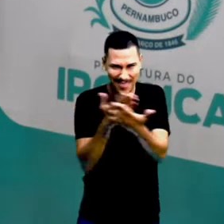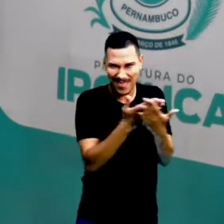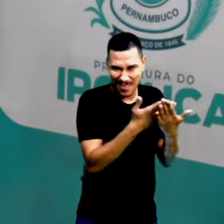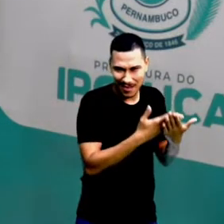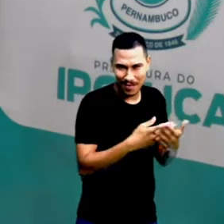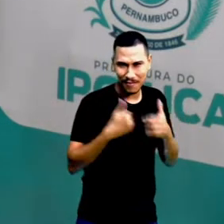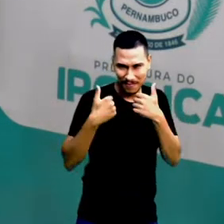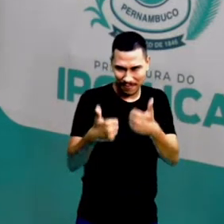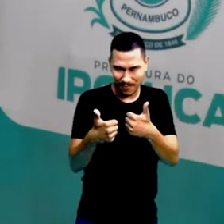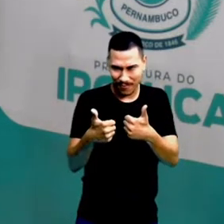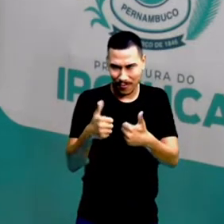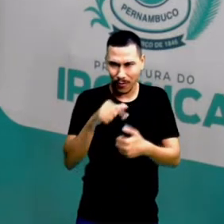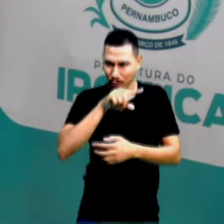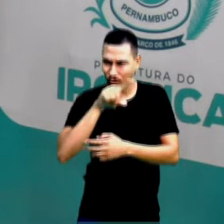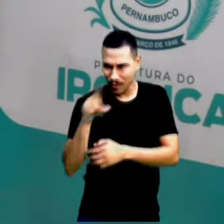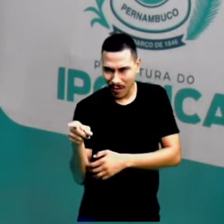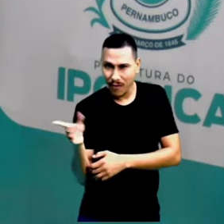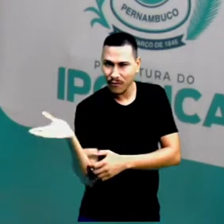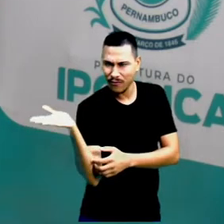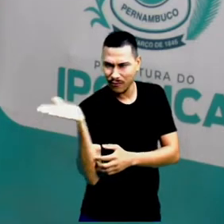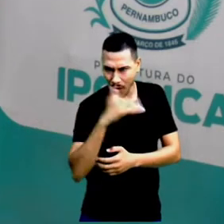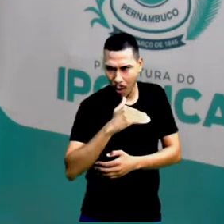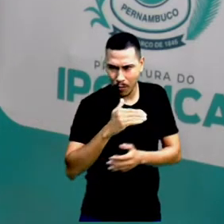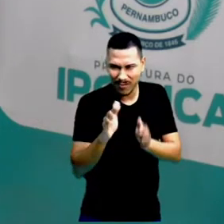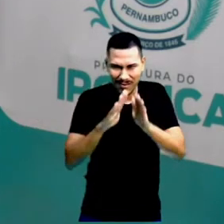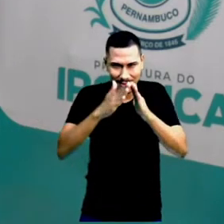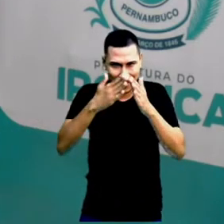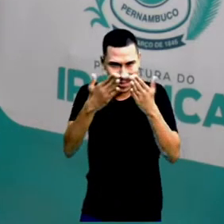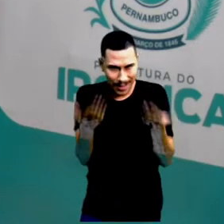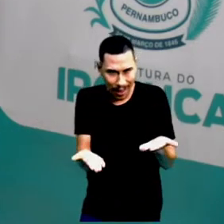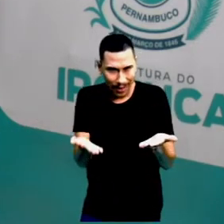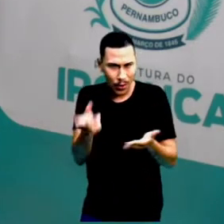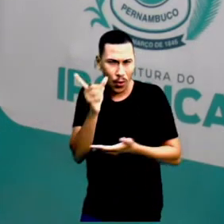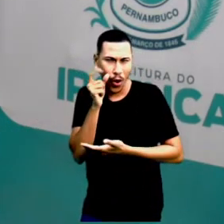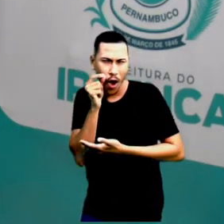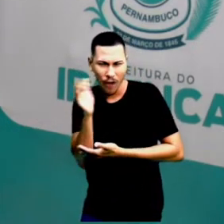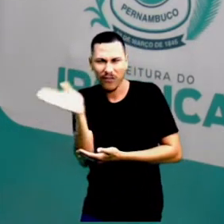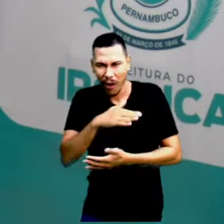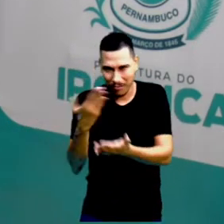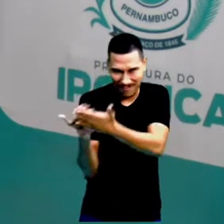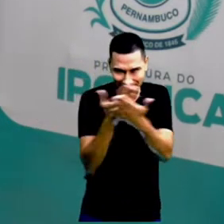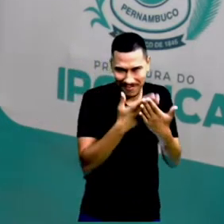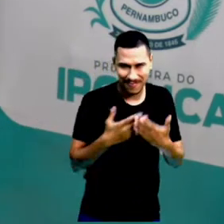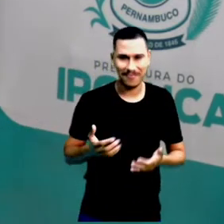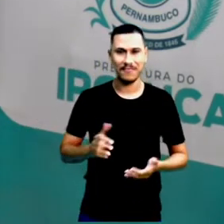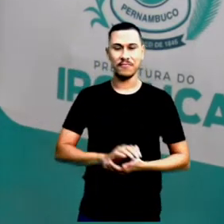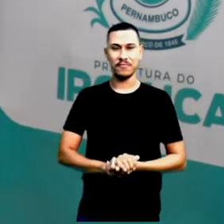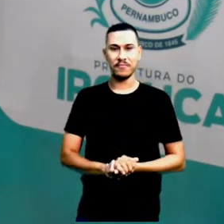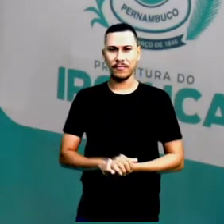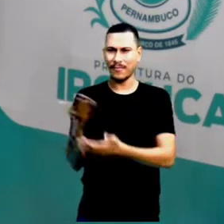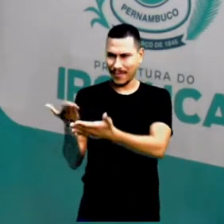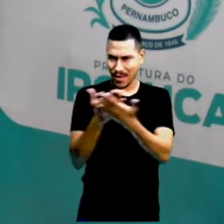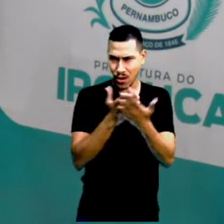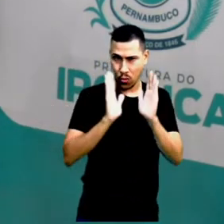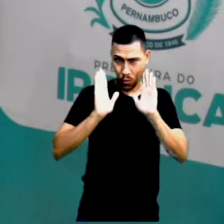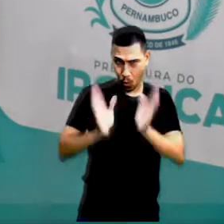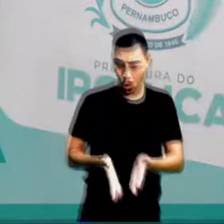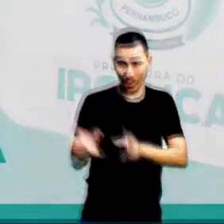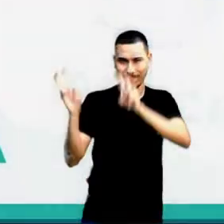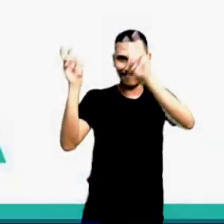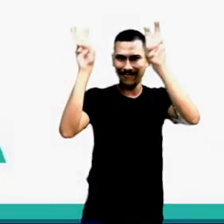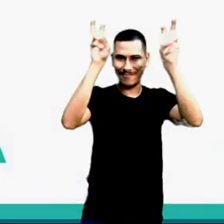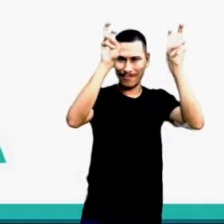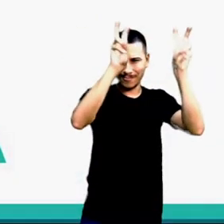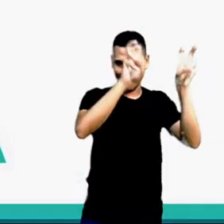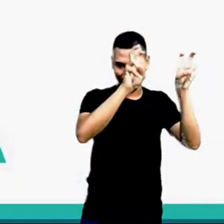aulas. Não perca tempo, pegue caderno, um lápis e vamos estudar! A aula de hoje é